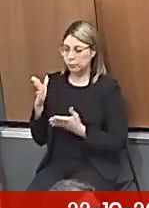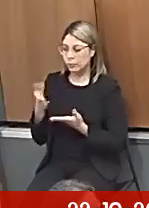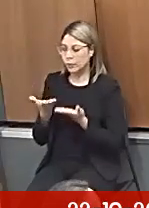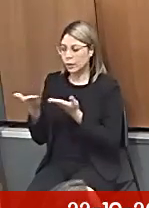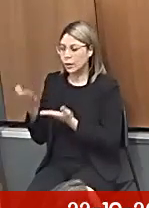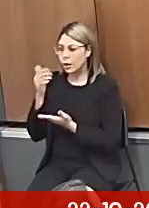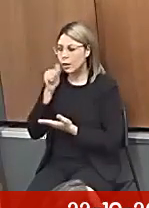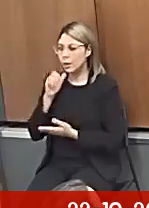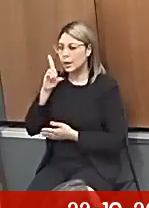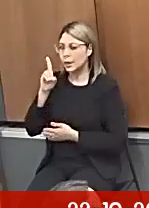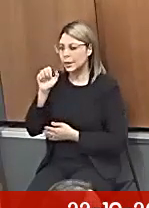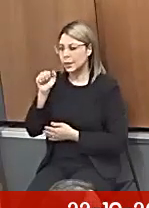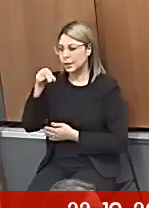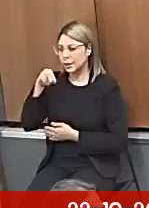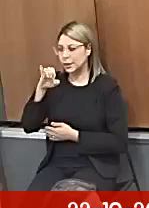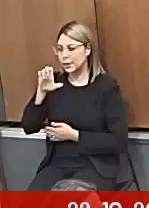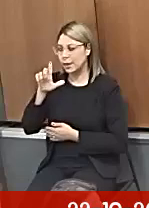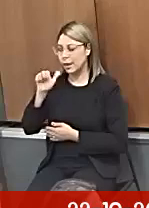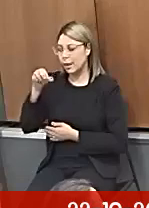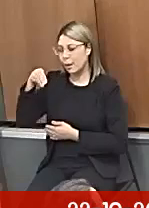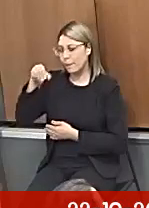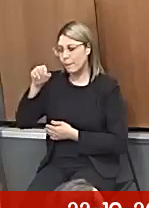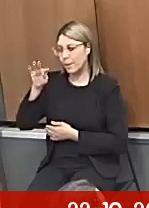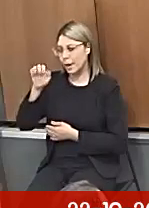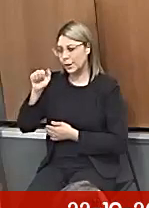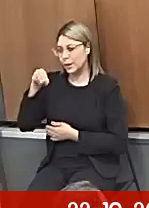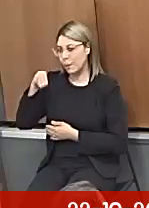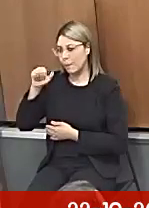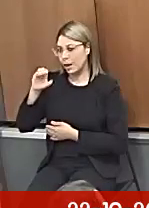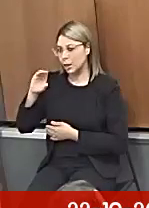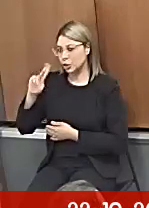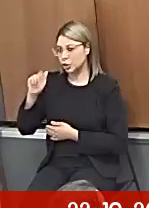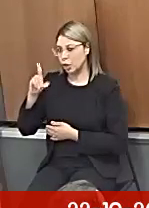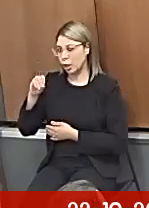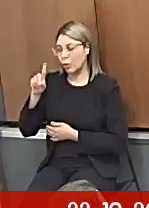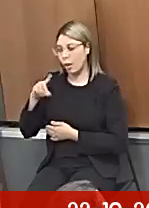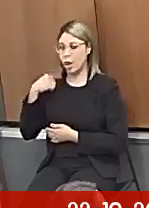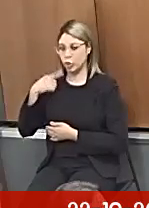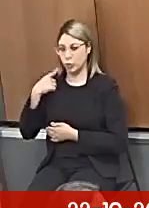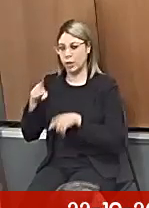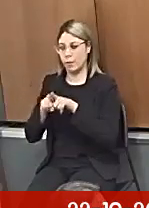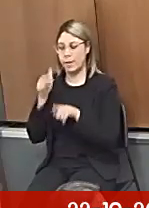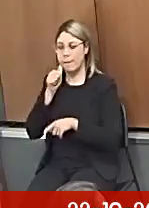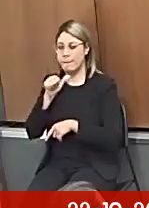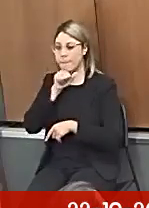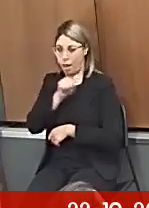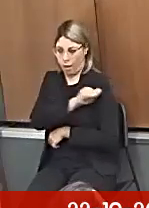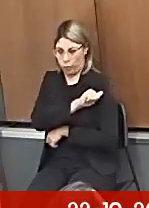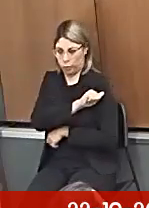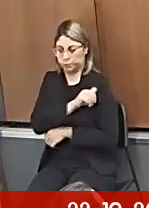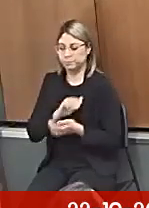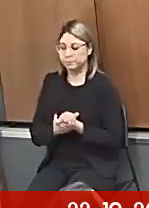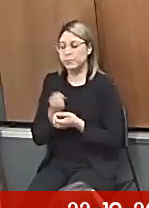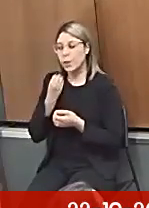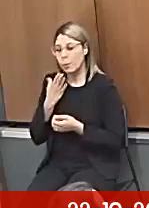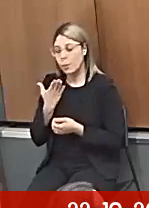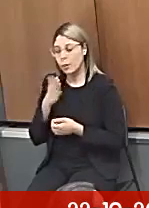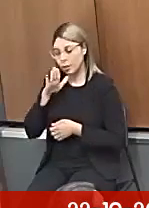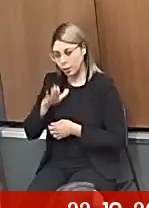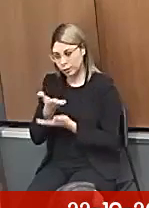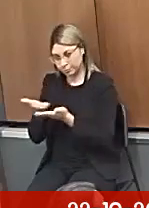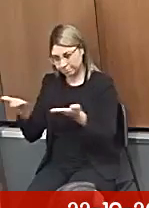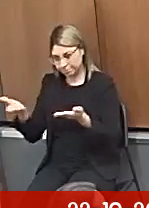Passar, então, para a Daniela Mata Machado, que é advogada e mãe de aluno. Daniela. Boa tarde a